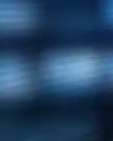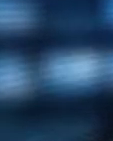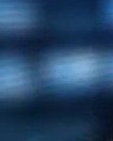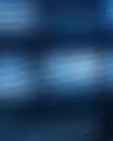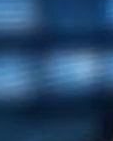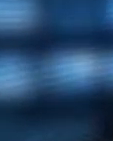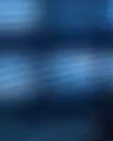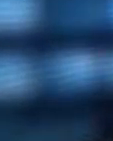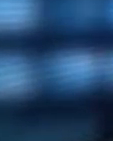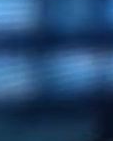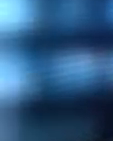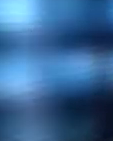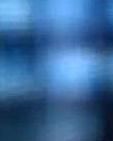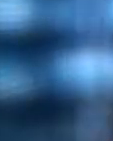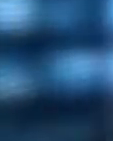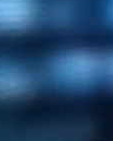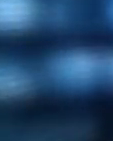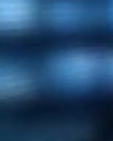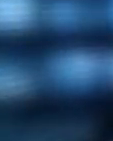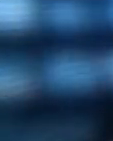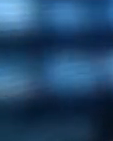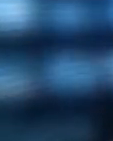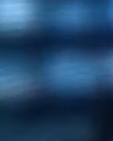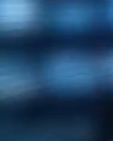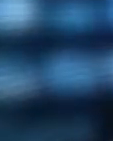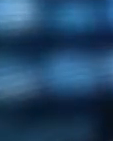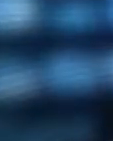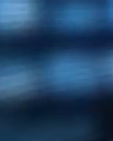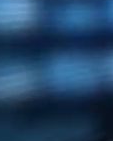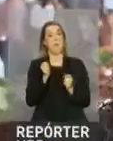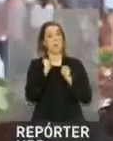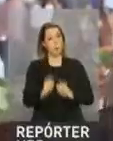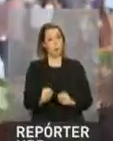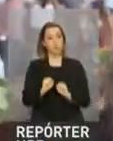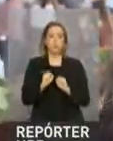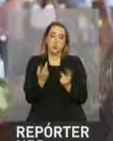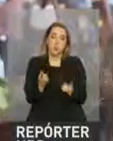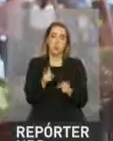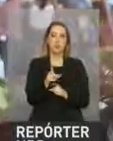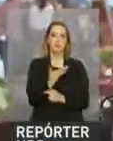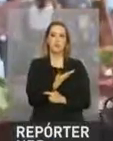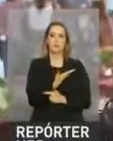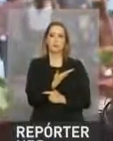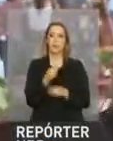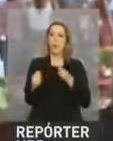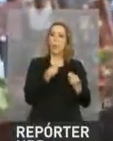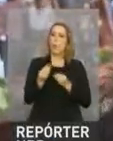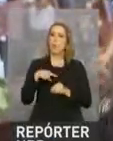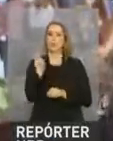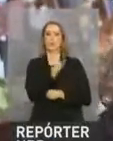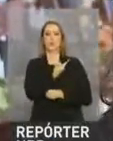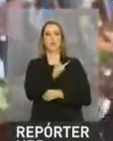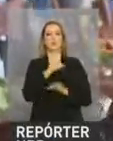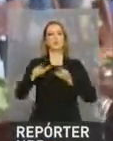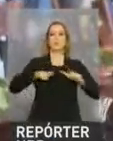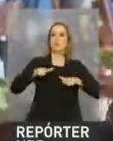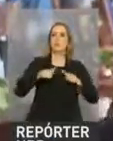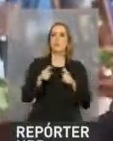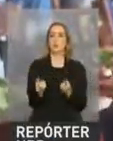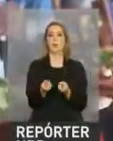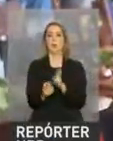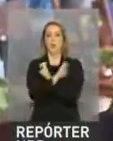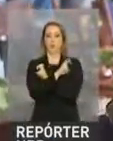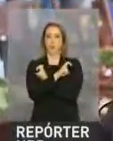permitida de agrotóxicos segundo o ministério da agricultura como funciona a nossa o controle do agrotóxico